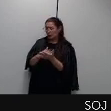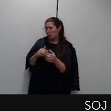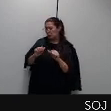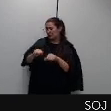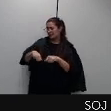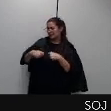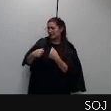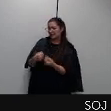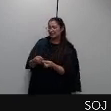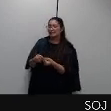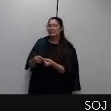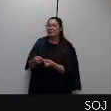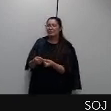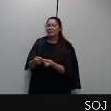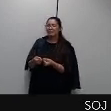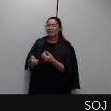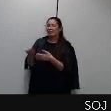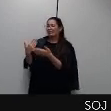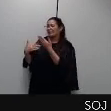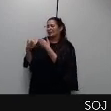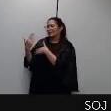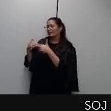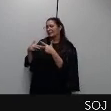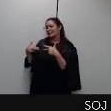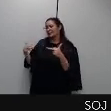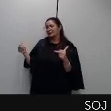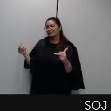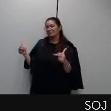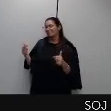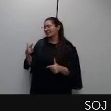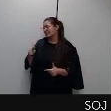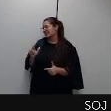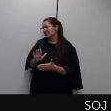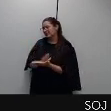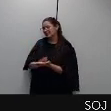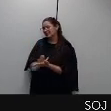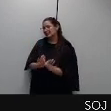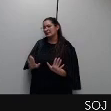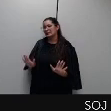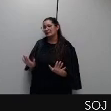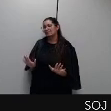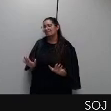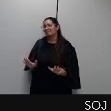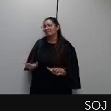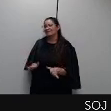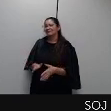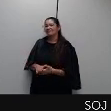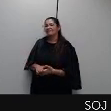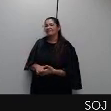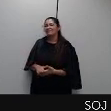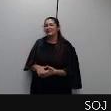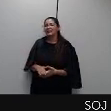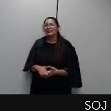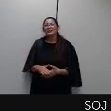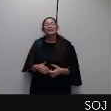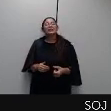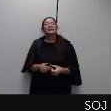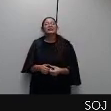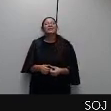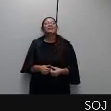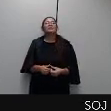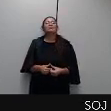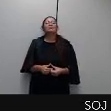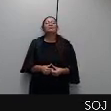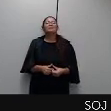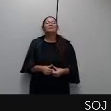aí a outra coisa e nada disso é isso que eu estou falando peço desculpa você mesmo que me sinto nós